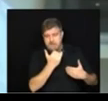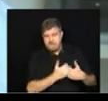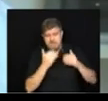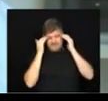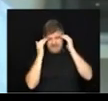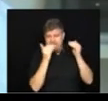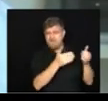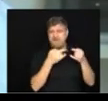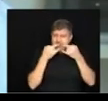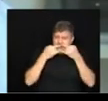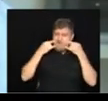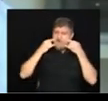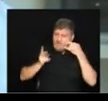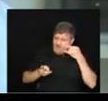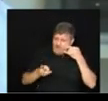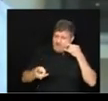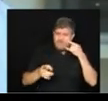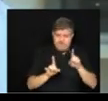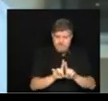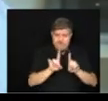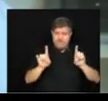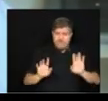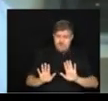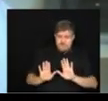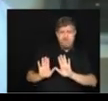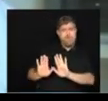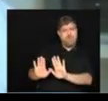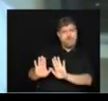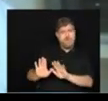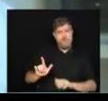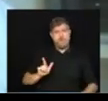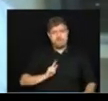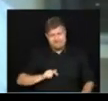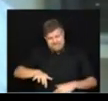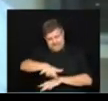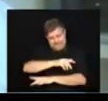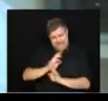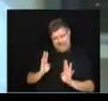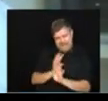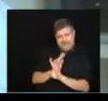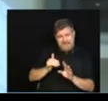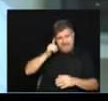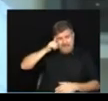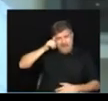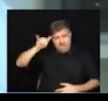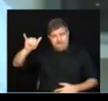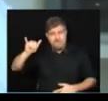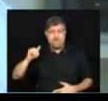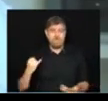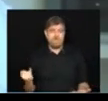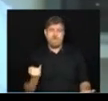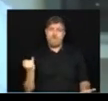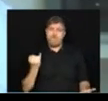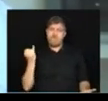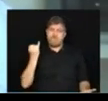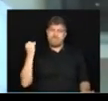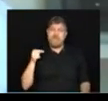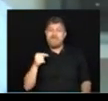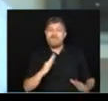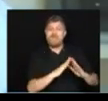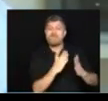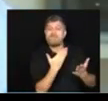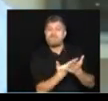de máscara, distanciamento social, o evitar aglomeração, tudo isso é importante. E nas